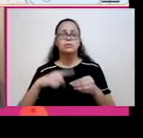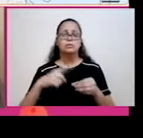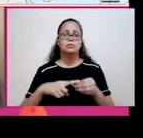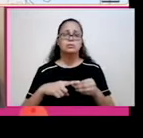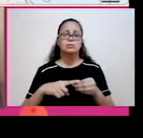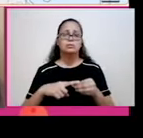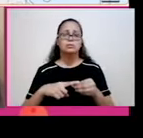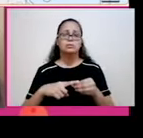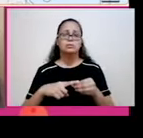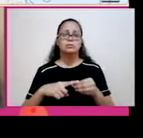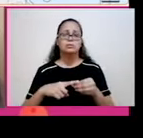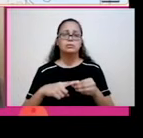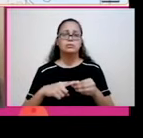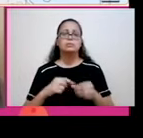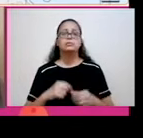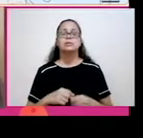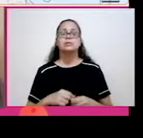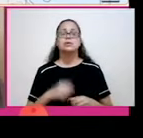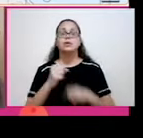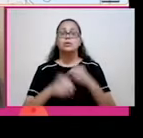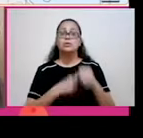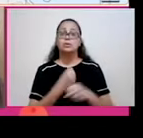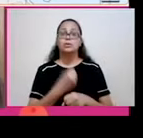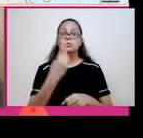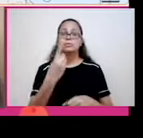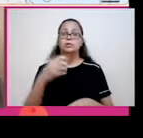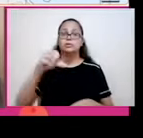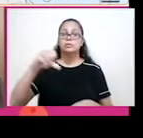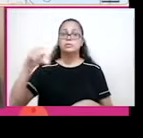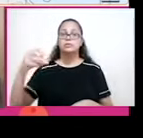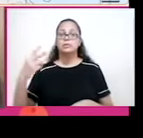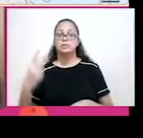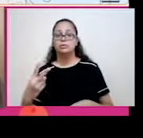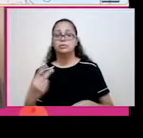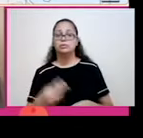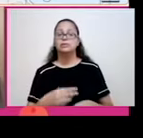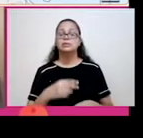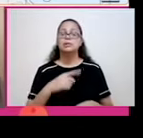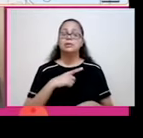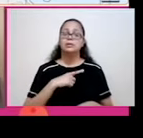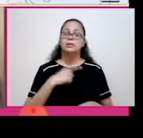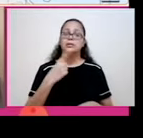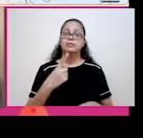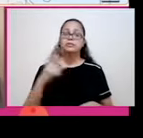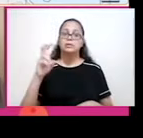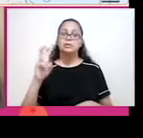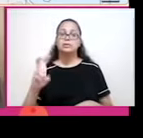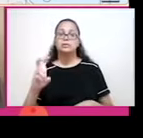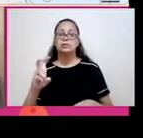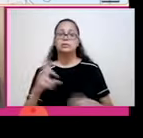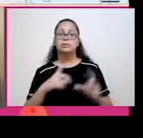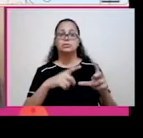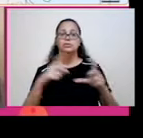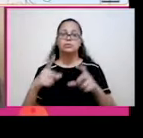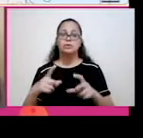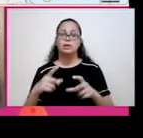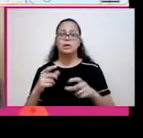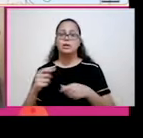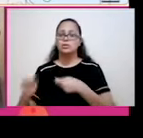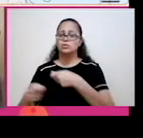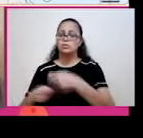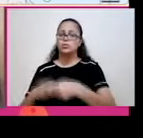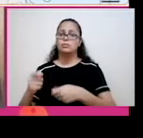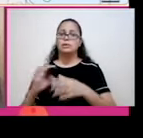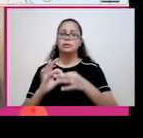Em 1992, mais 15 zonas de comércio livre, 32 zonas de desenvolvimento econômico e tecnológico e 53 zonas